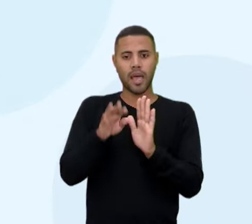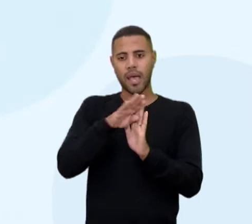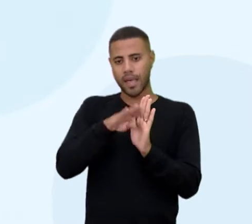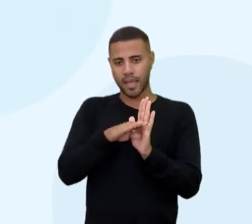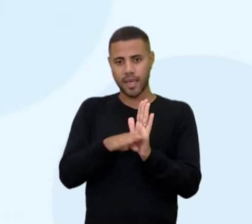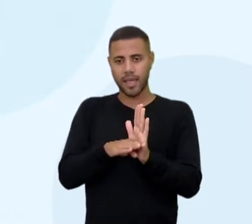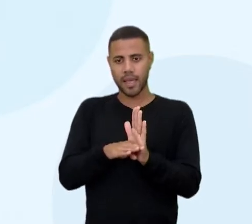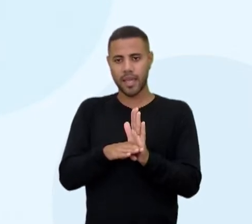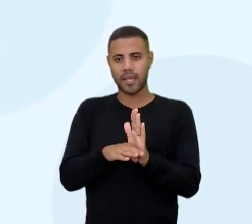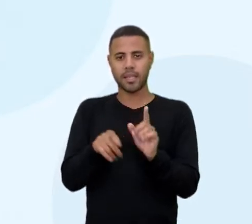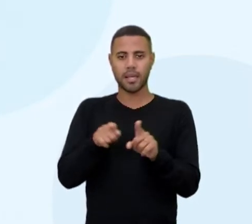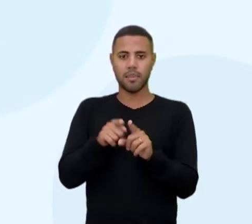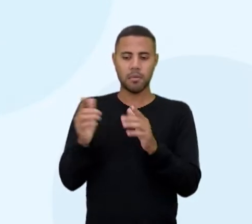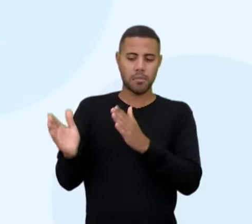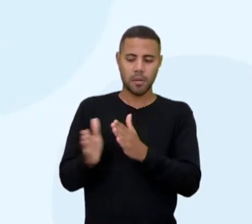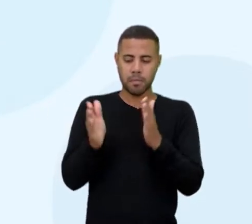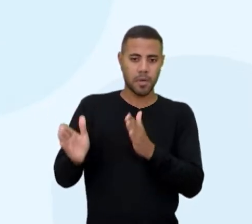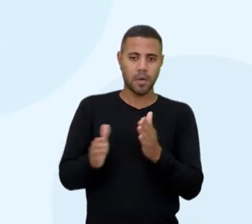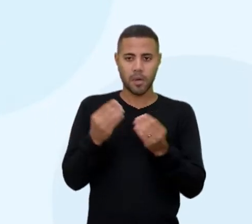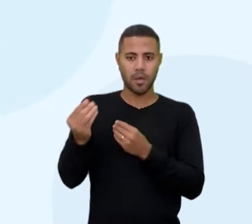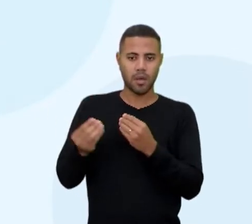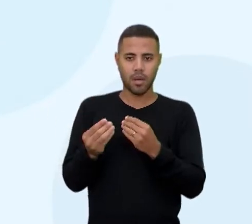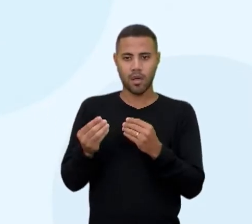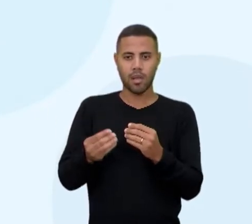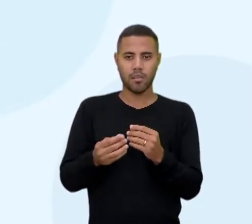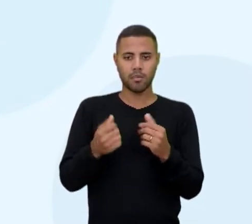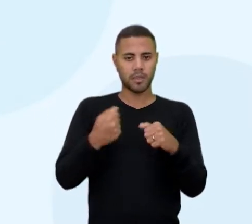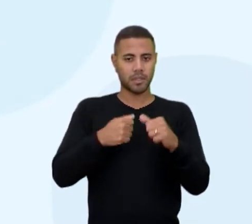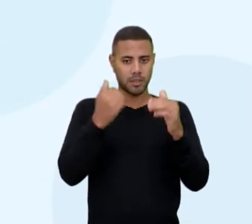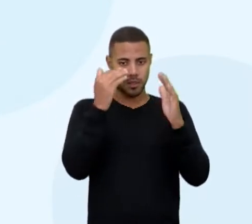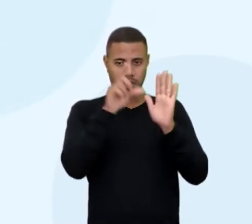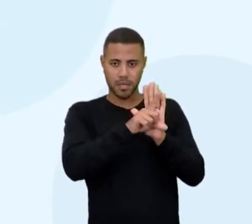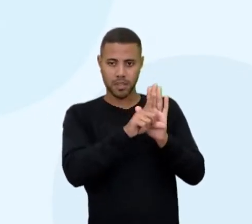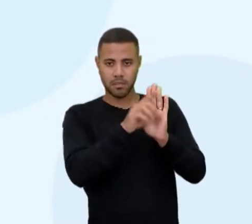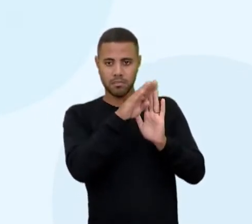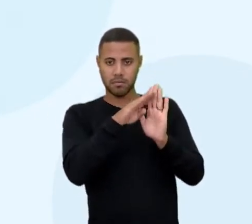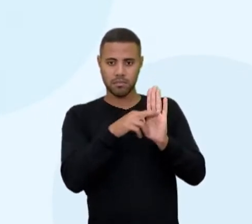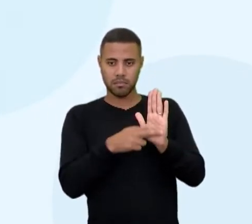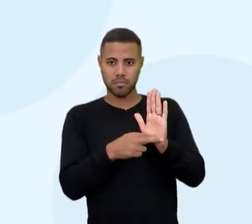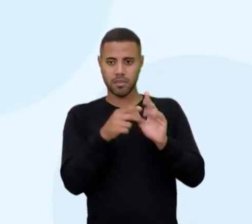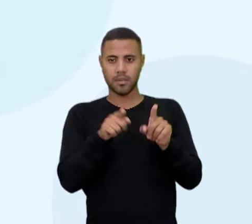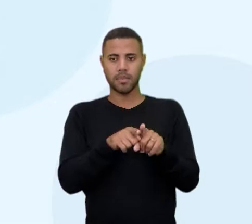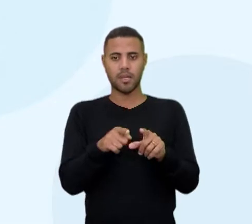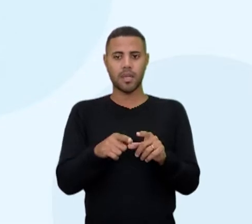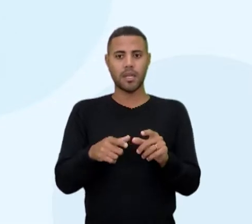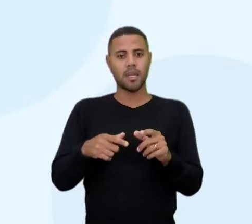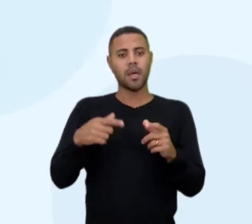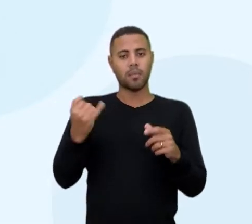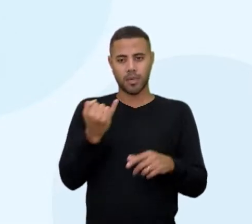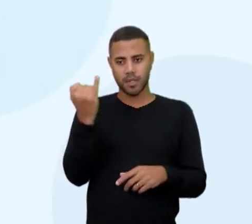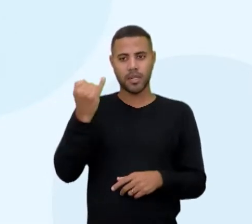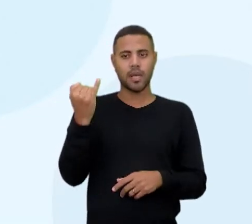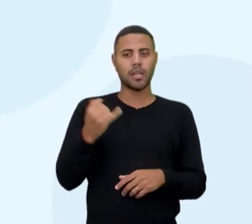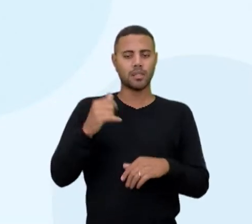regras, procedimentos e processos que são, a rigor, bem precisos e práticos na resolução